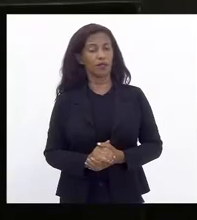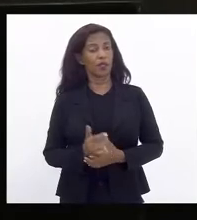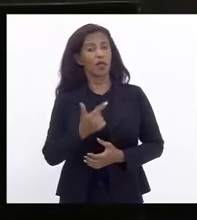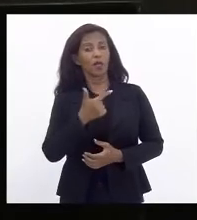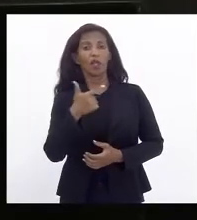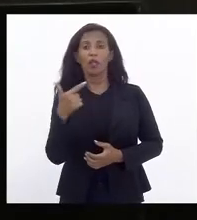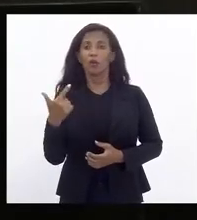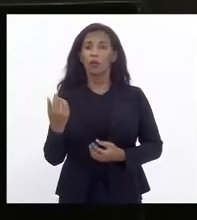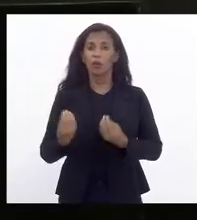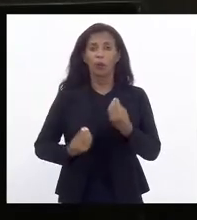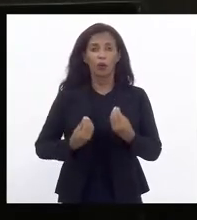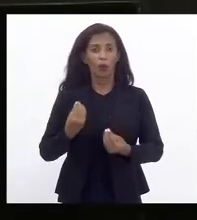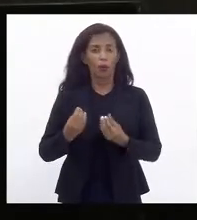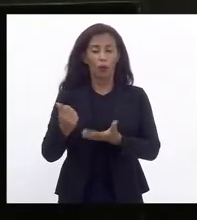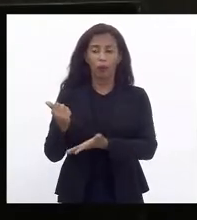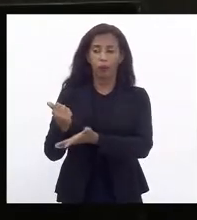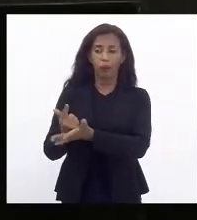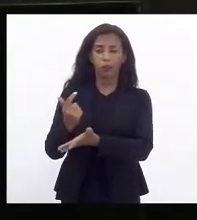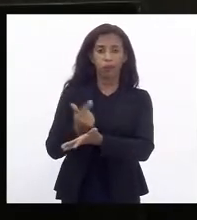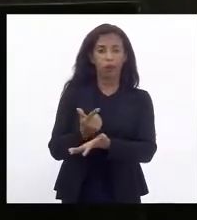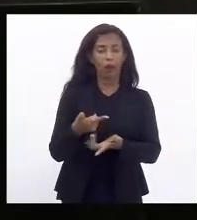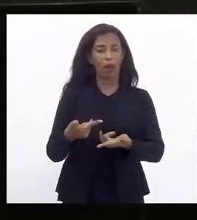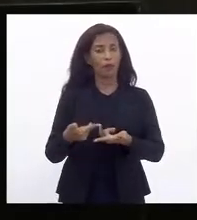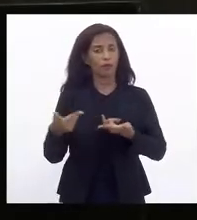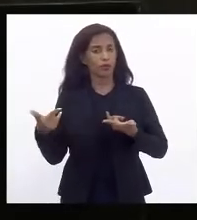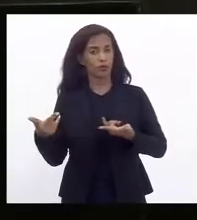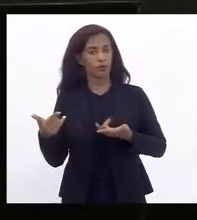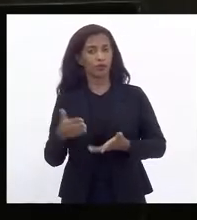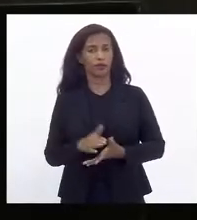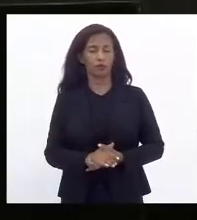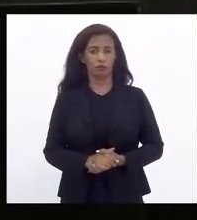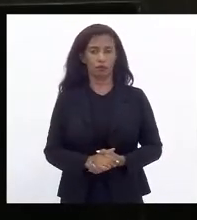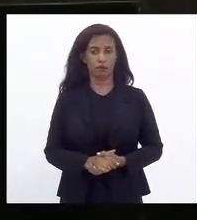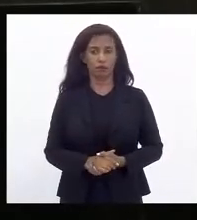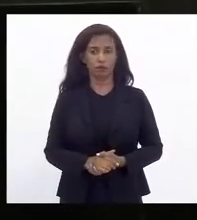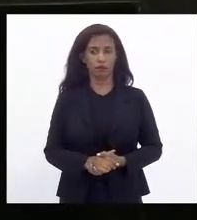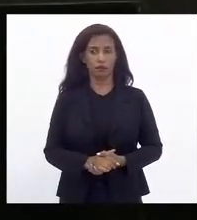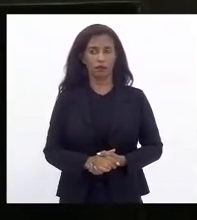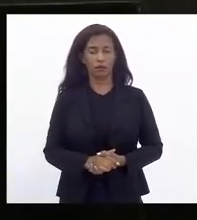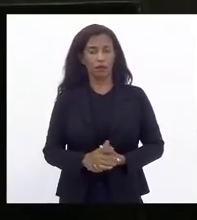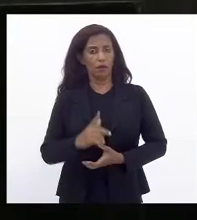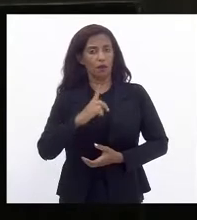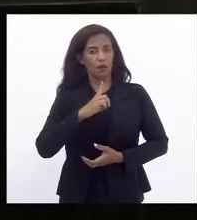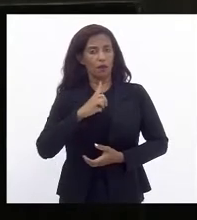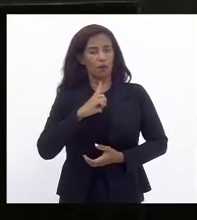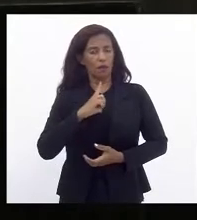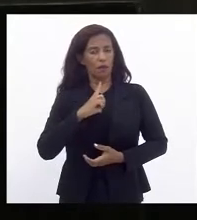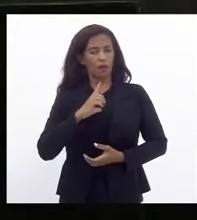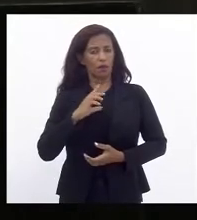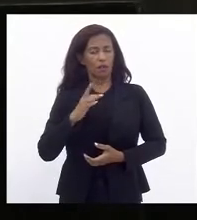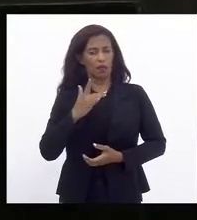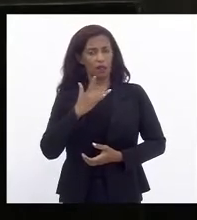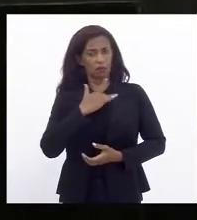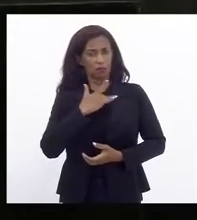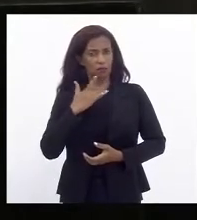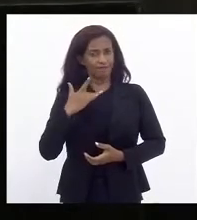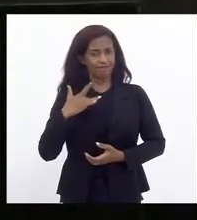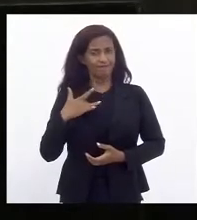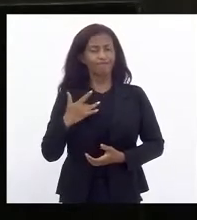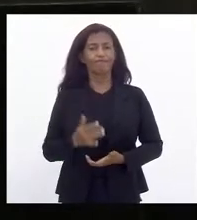têm condição financeira para comprar o absorvente, para ter a sua condição de